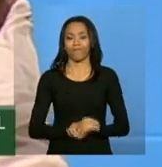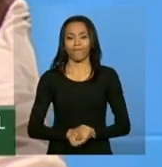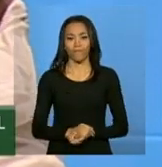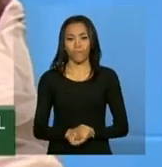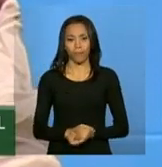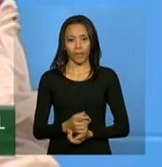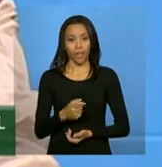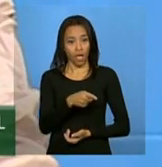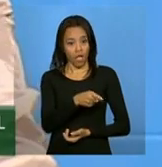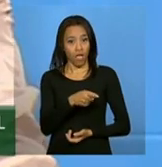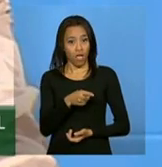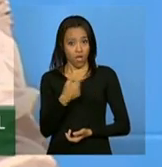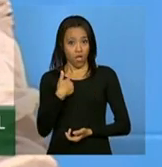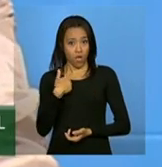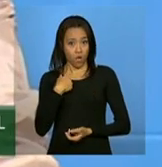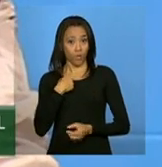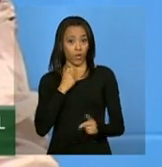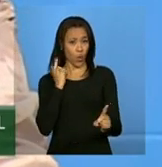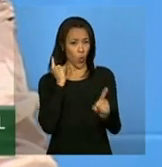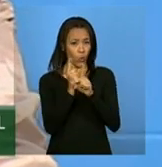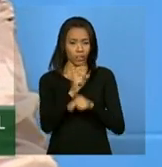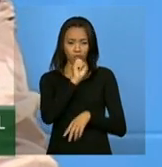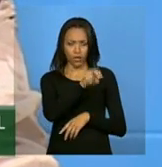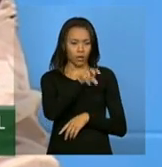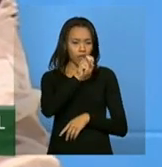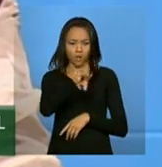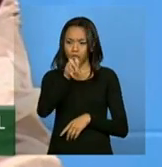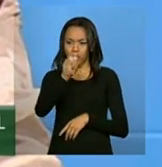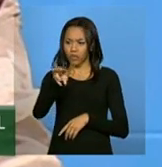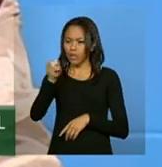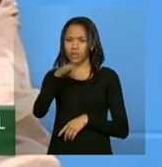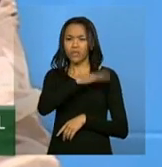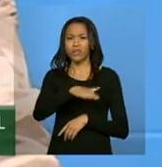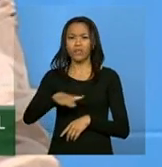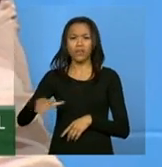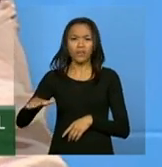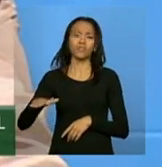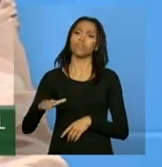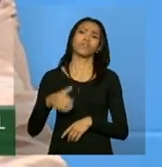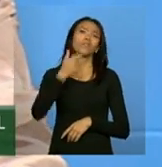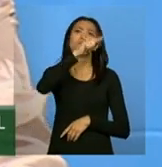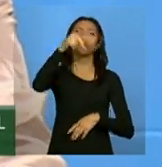Eu encontrei várias crianças e meninos em Bangladesh também